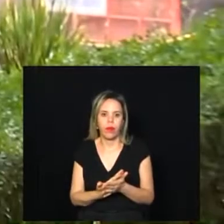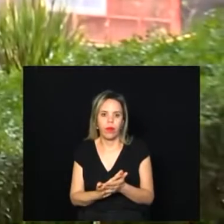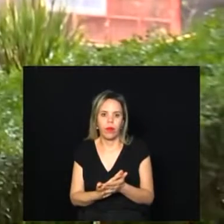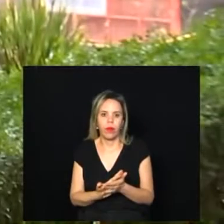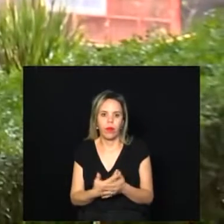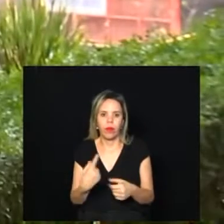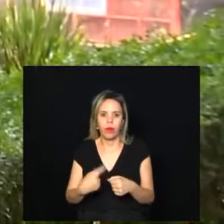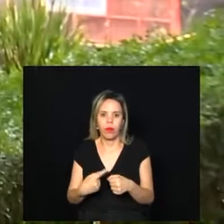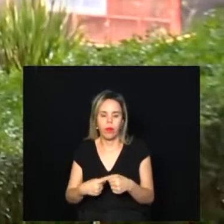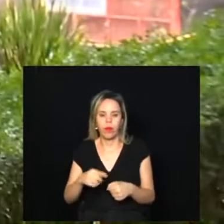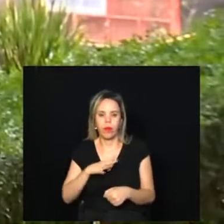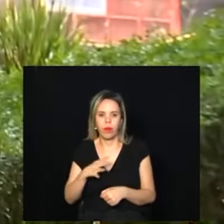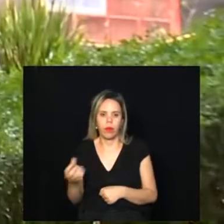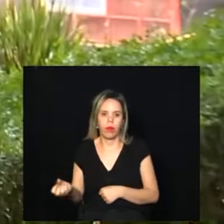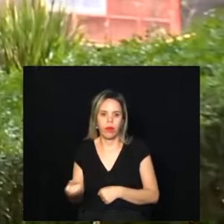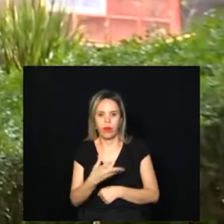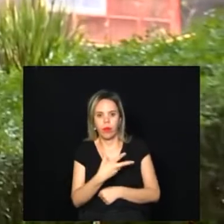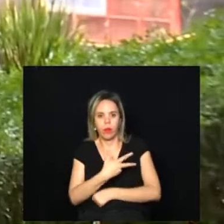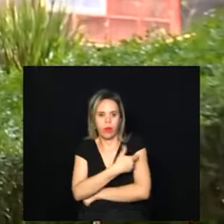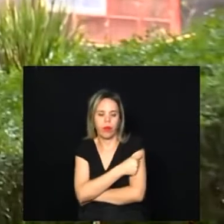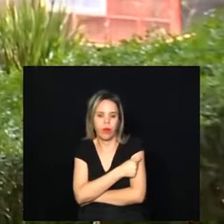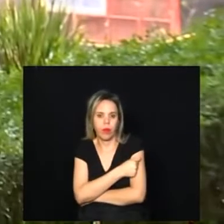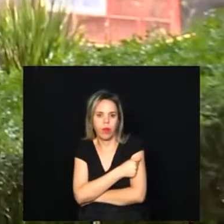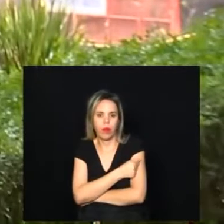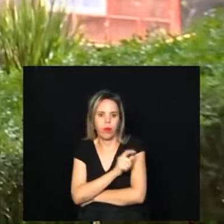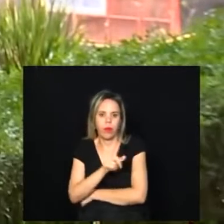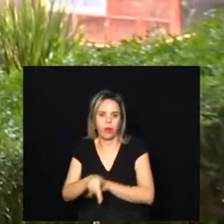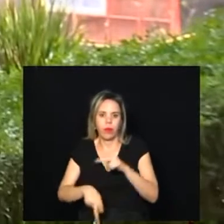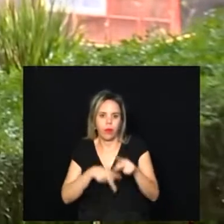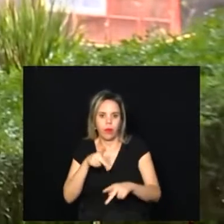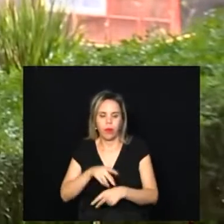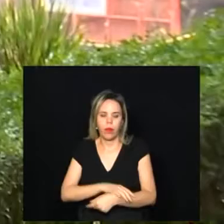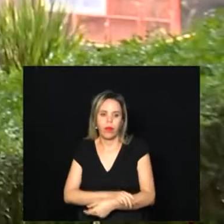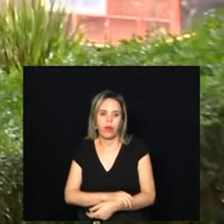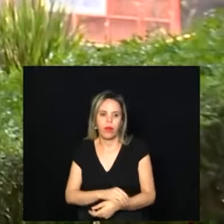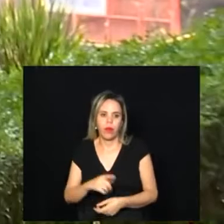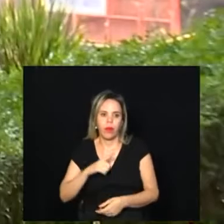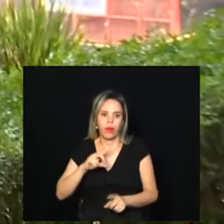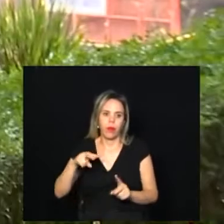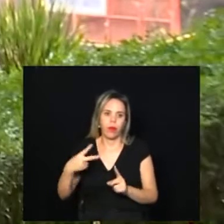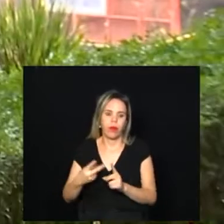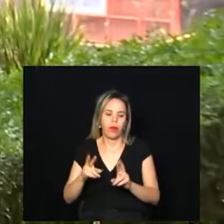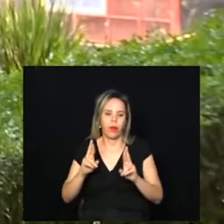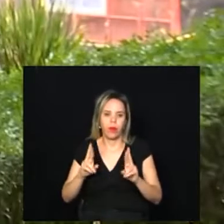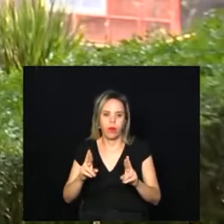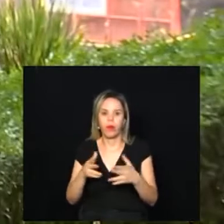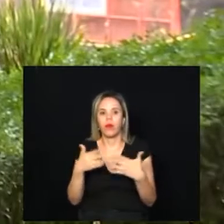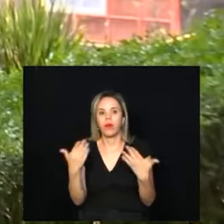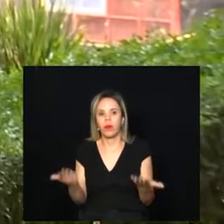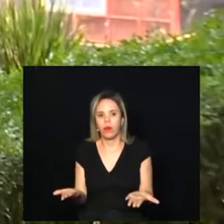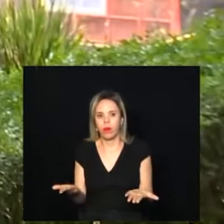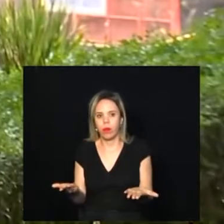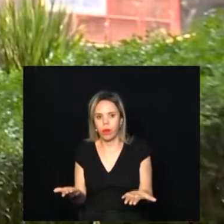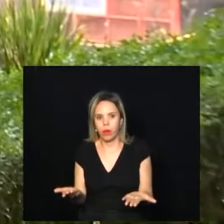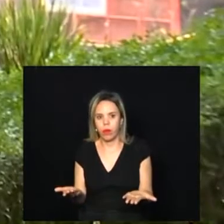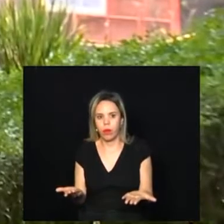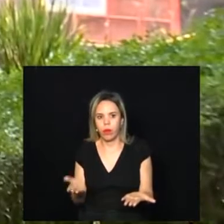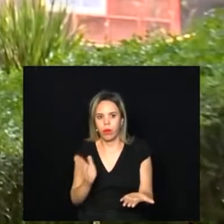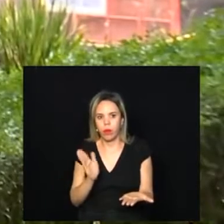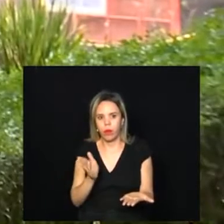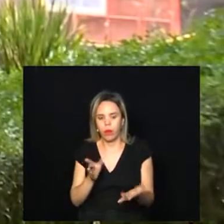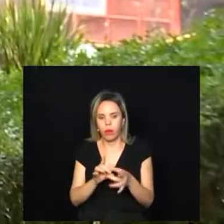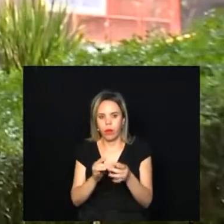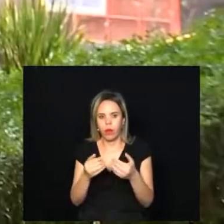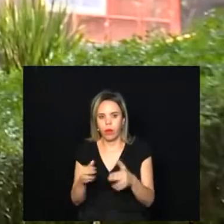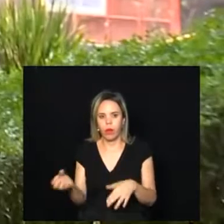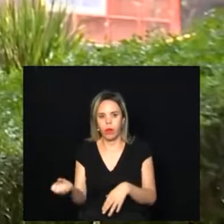município receba novas doses para esse público. Bom, e tem uma expectativa para quando serão, né, já colocadas à